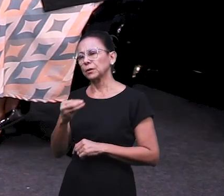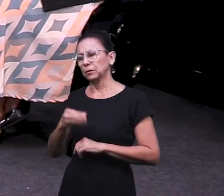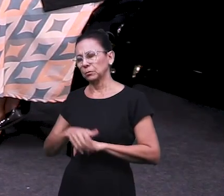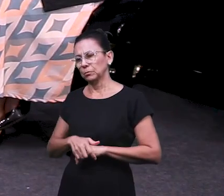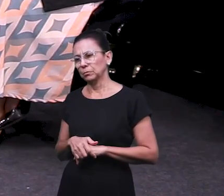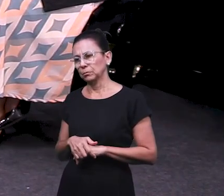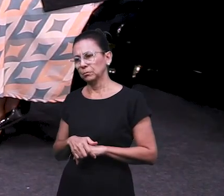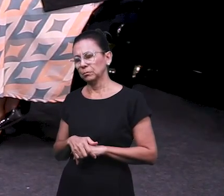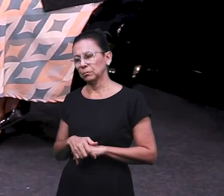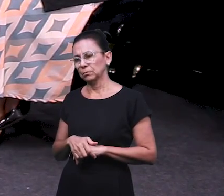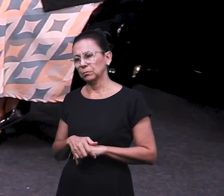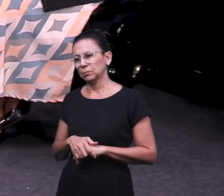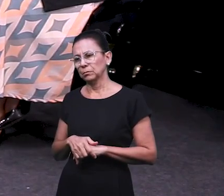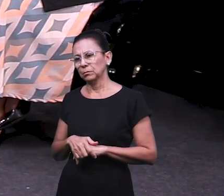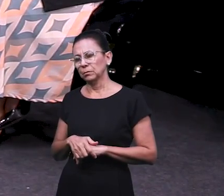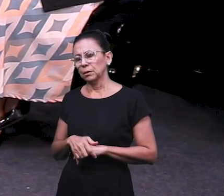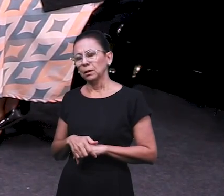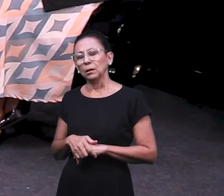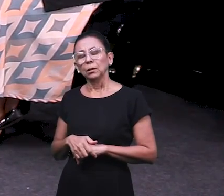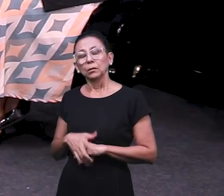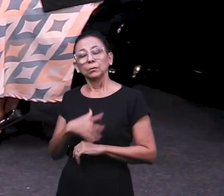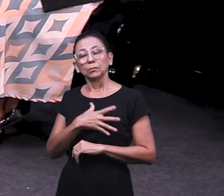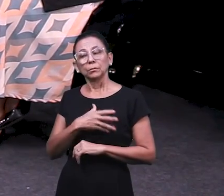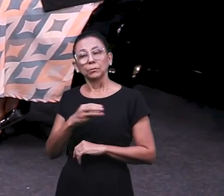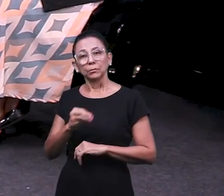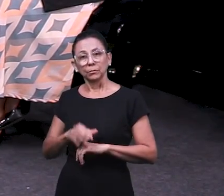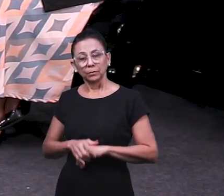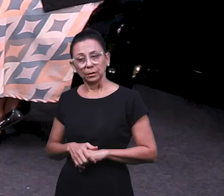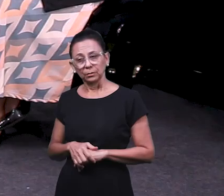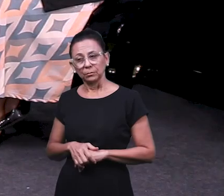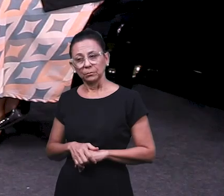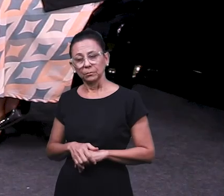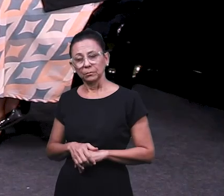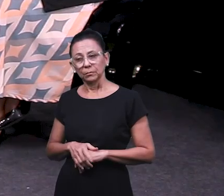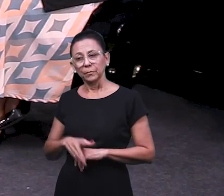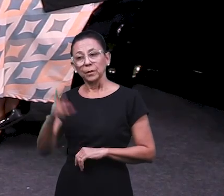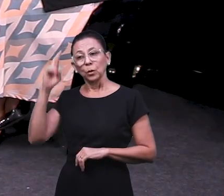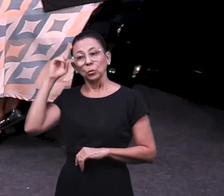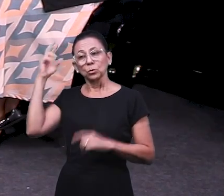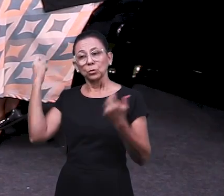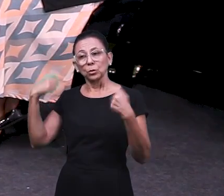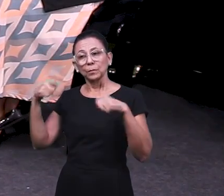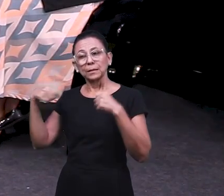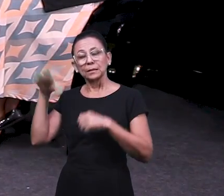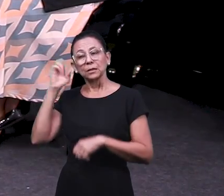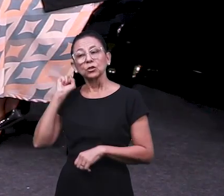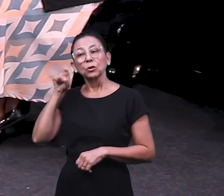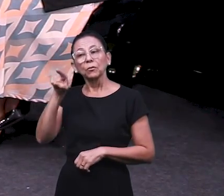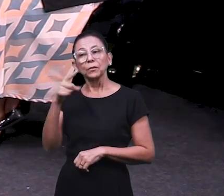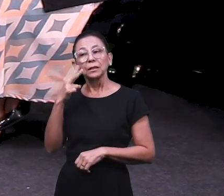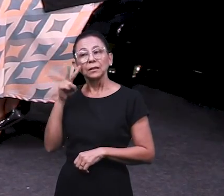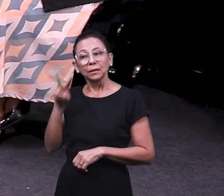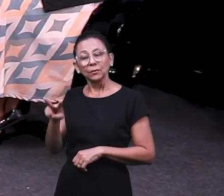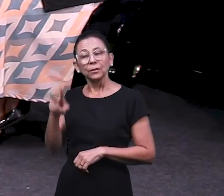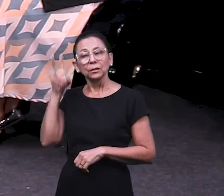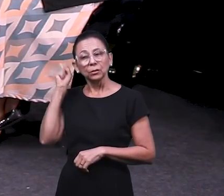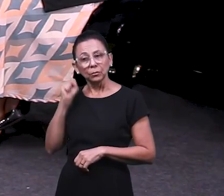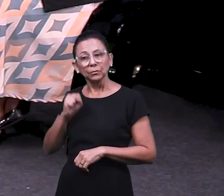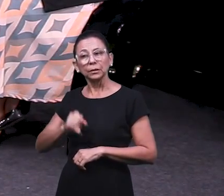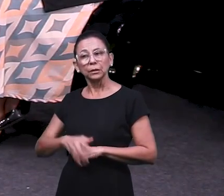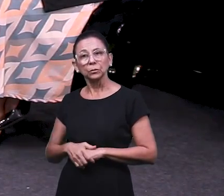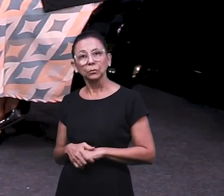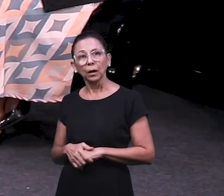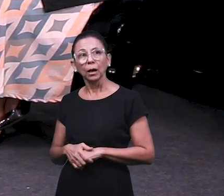Meu filho, quem tem que estar te ouvindo, está te ouvindo. E eu voltei e toquei o seminário